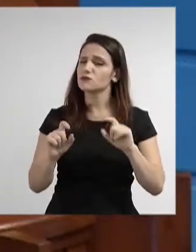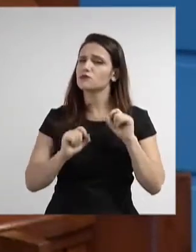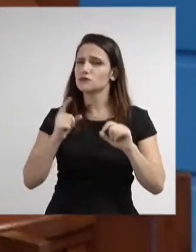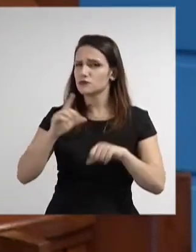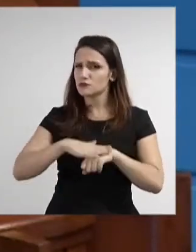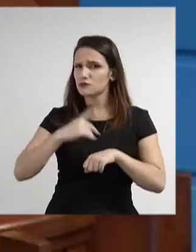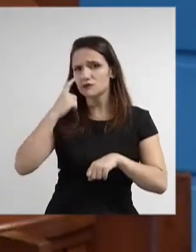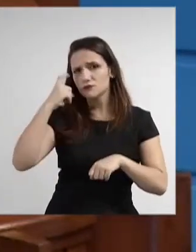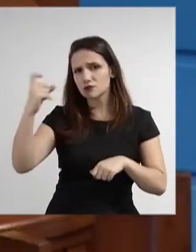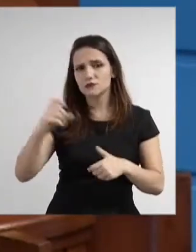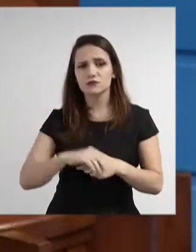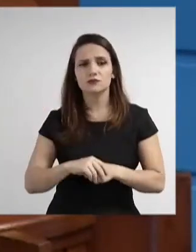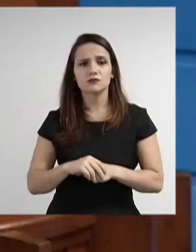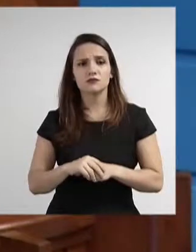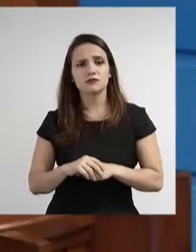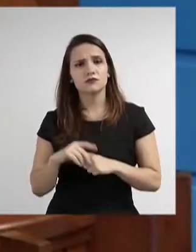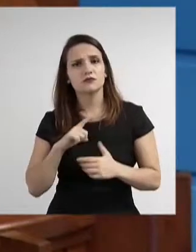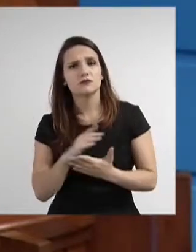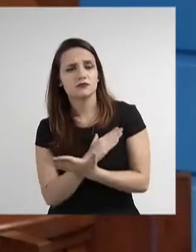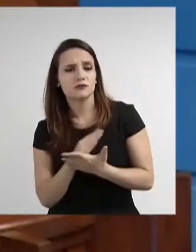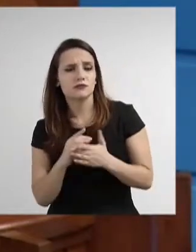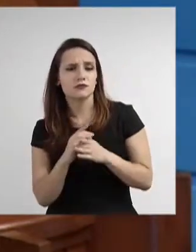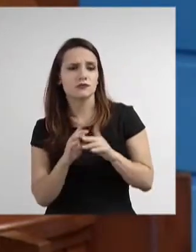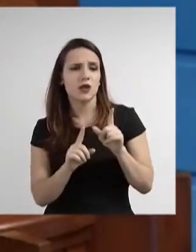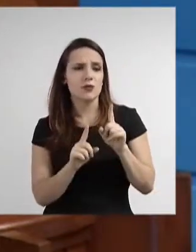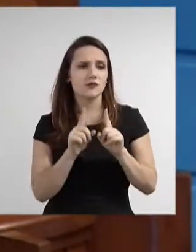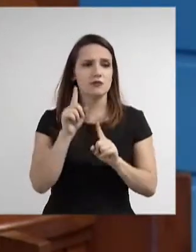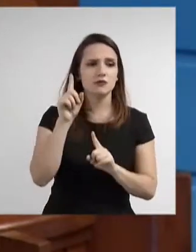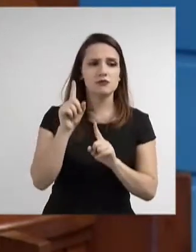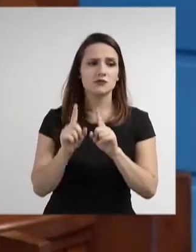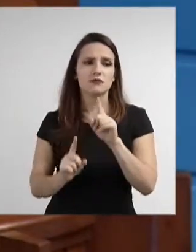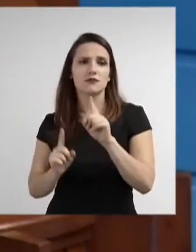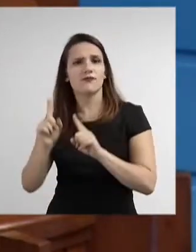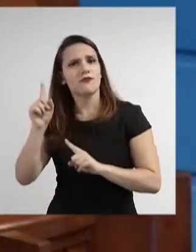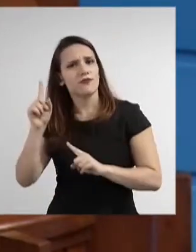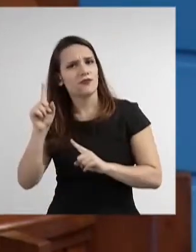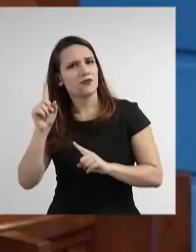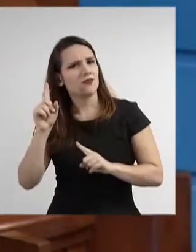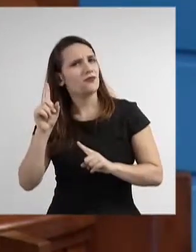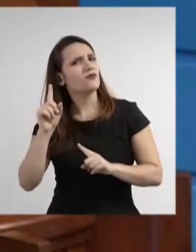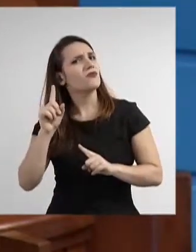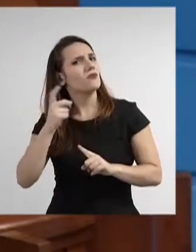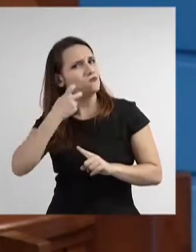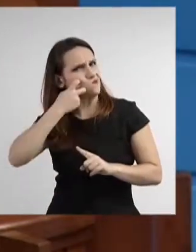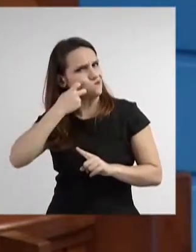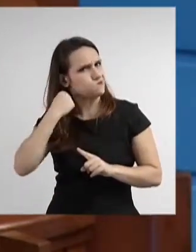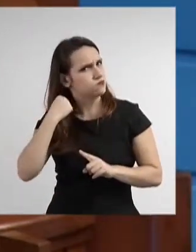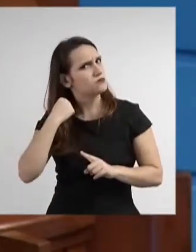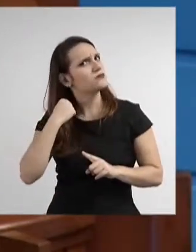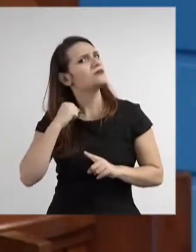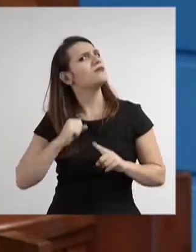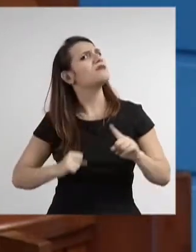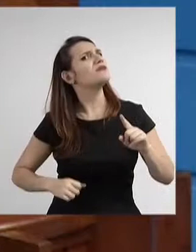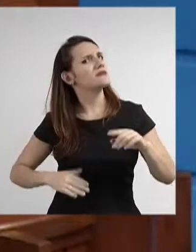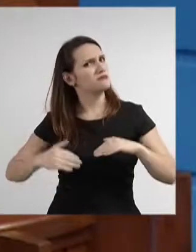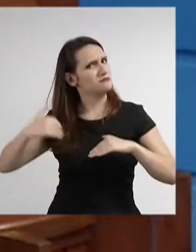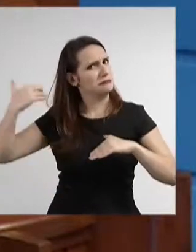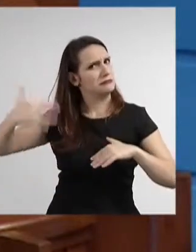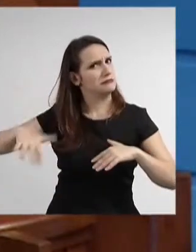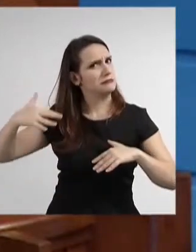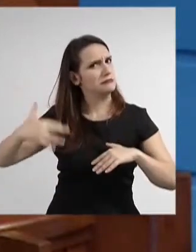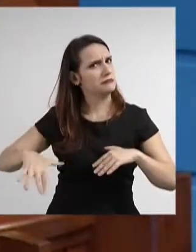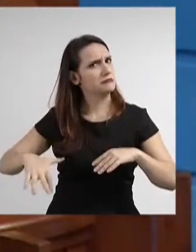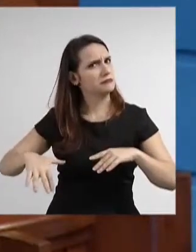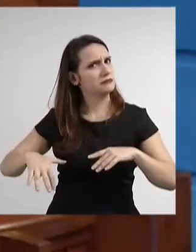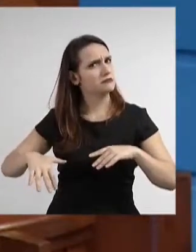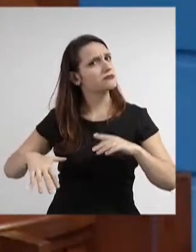relação ao que a empresa está oferindo em pedágio é muito alto, o que a empresa vem